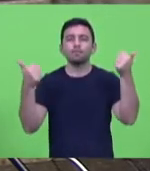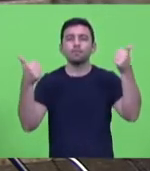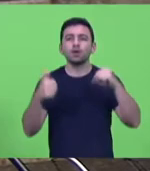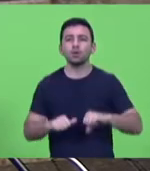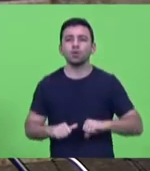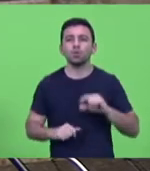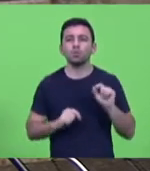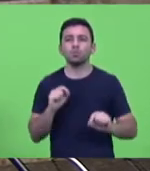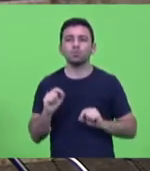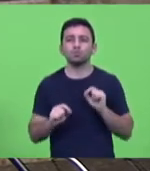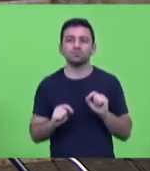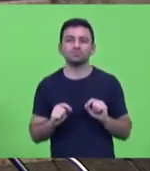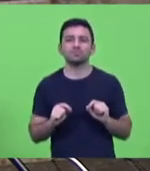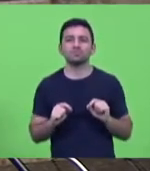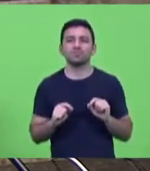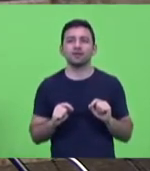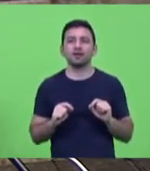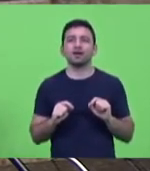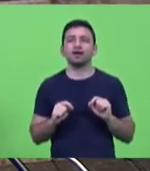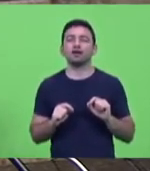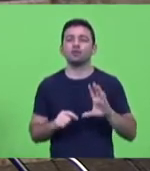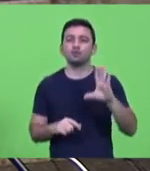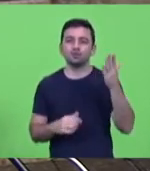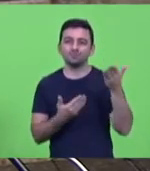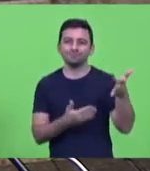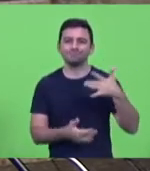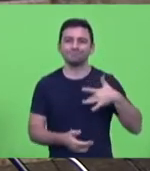é o que acontece com os coitados lá do